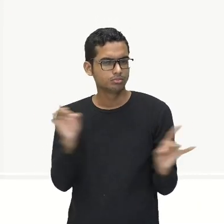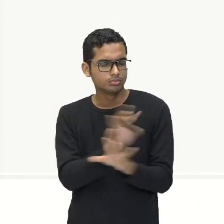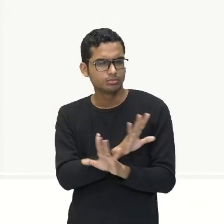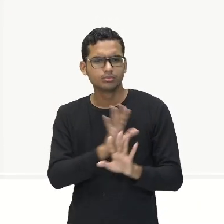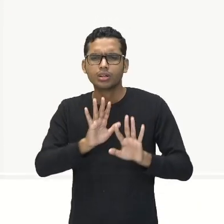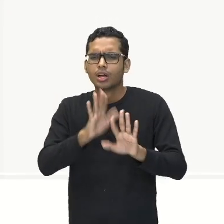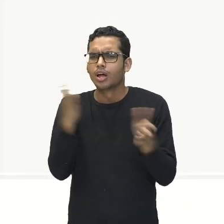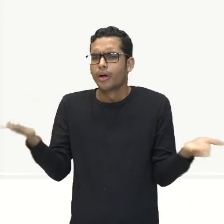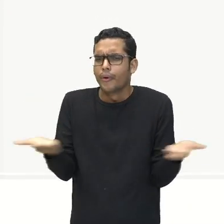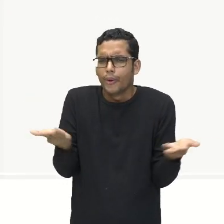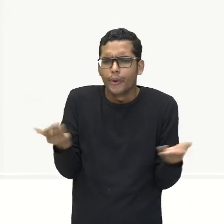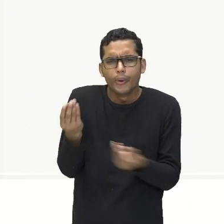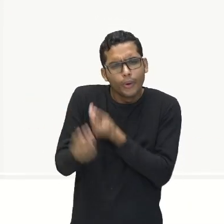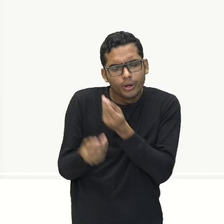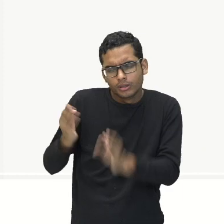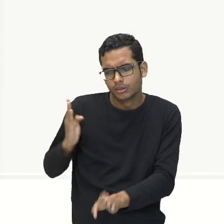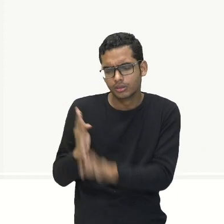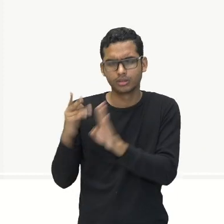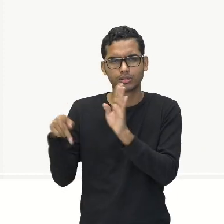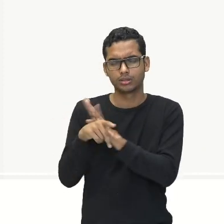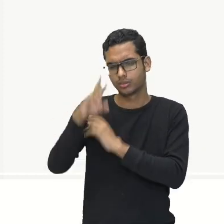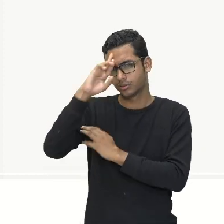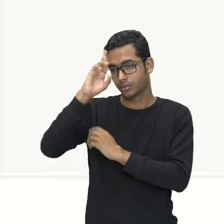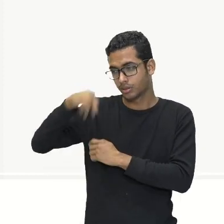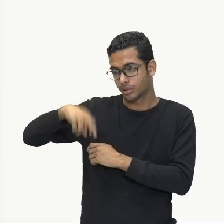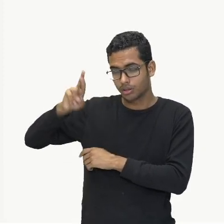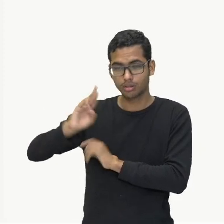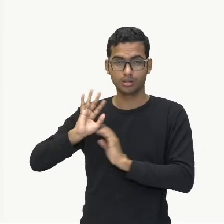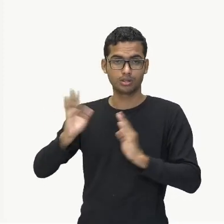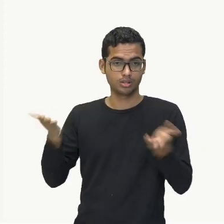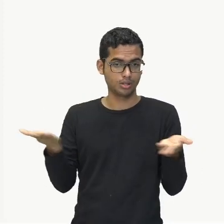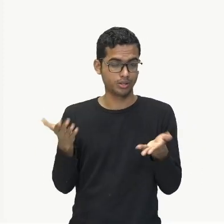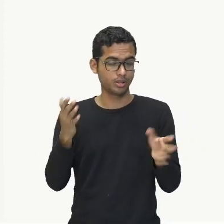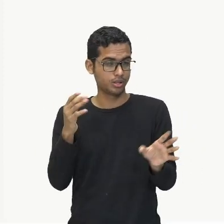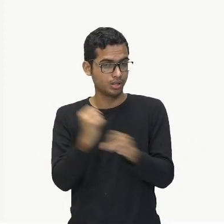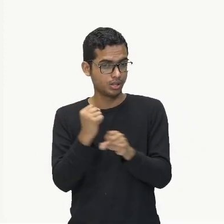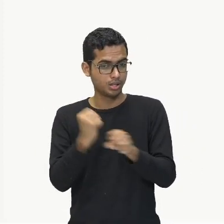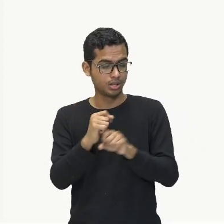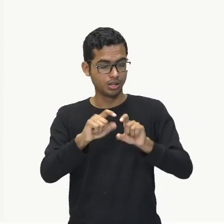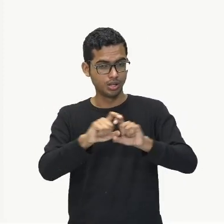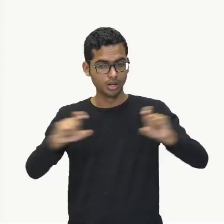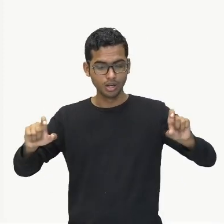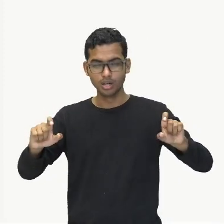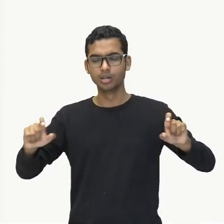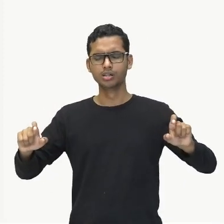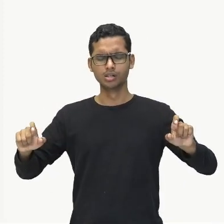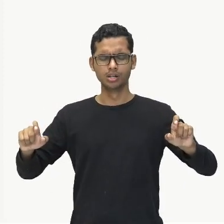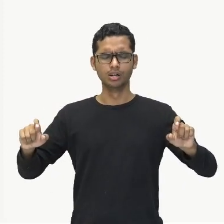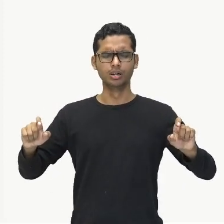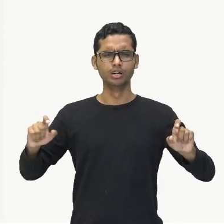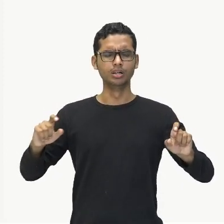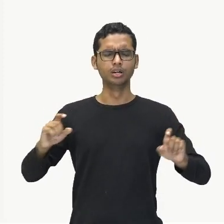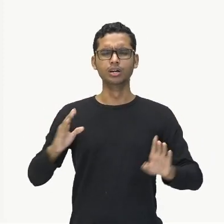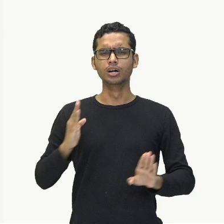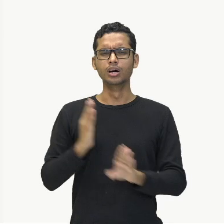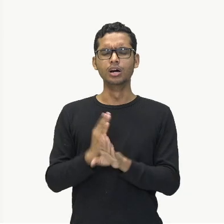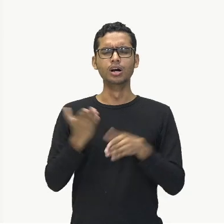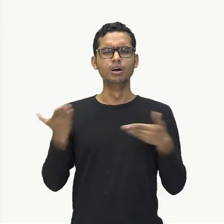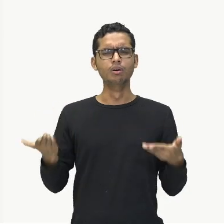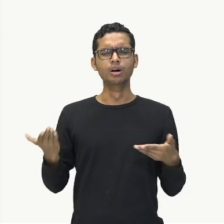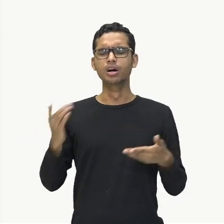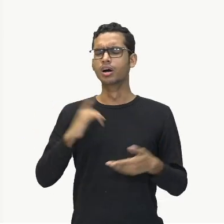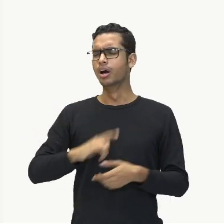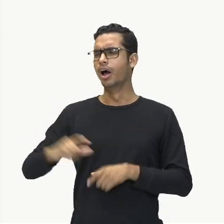agora? Encontramos a razão. Como é que a gente vai fazer para encontrar quem são os termos ali